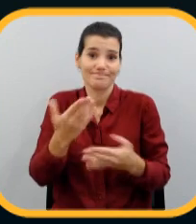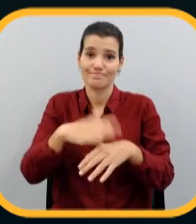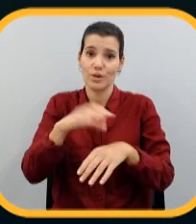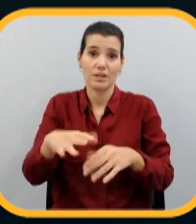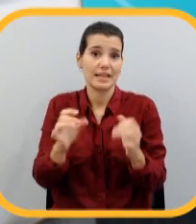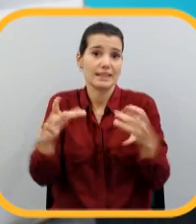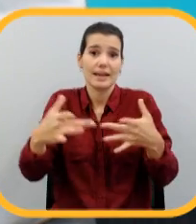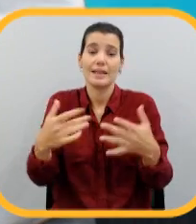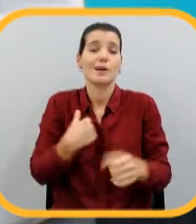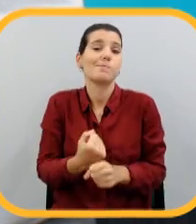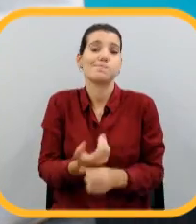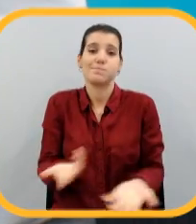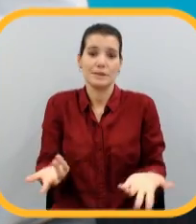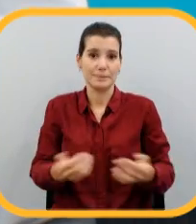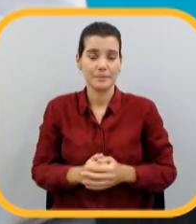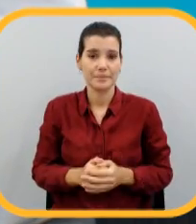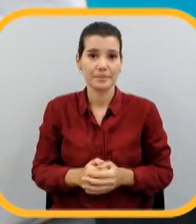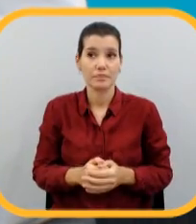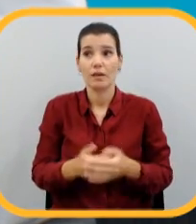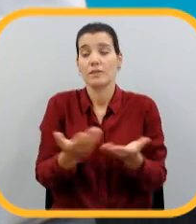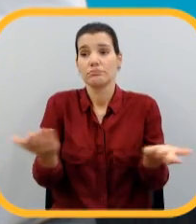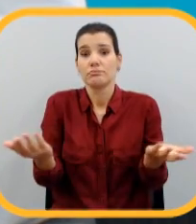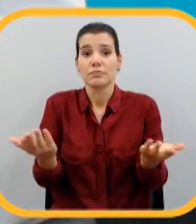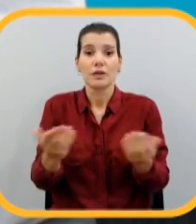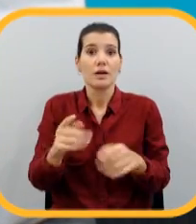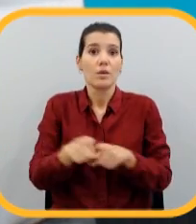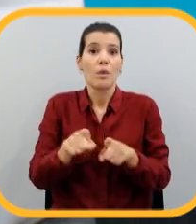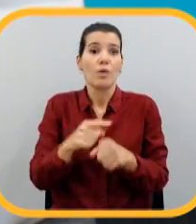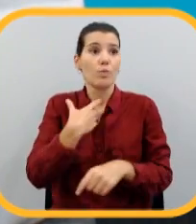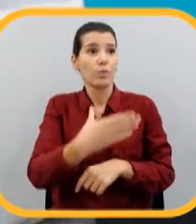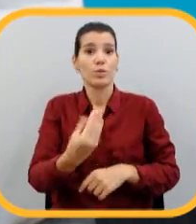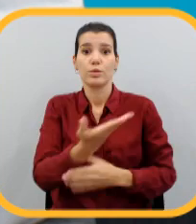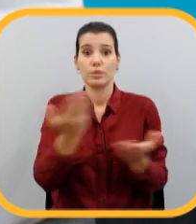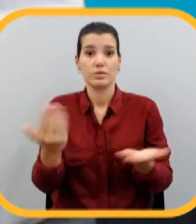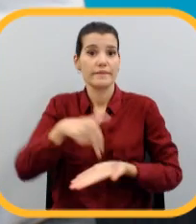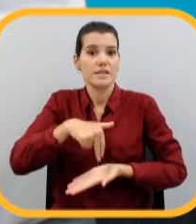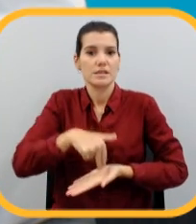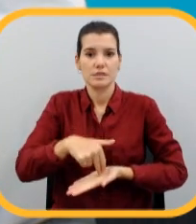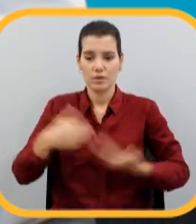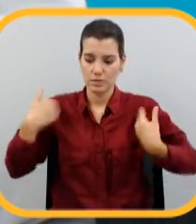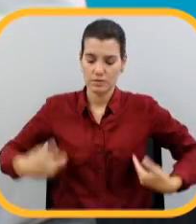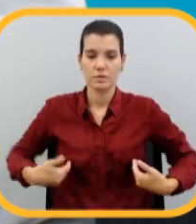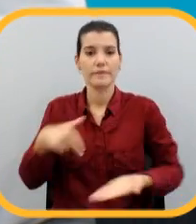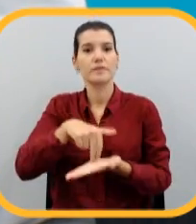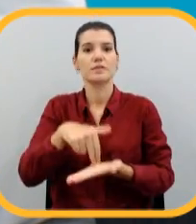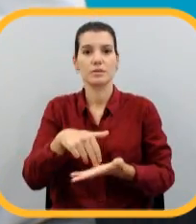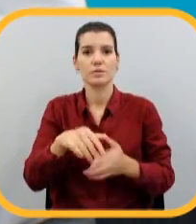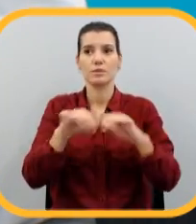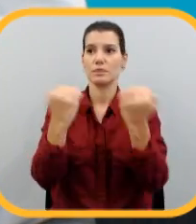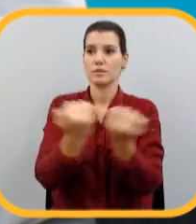digitalização? Sim, efetivamente, tal como no mundo físico, quando nós estabelecemos